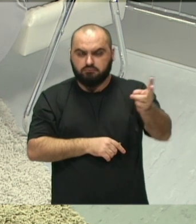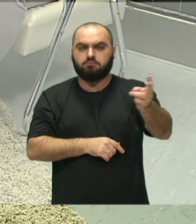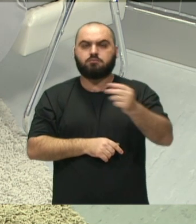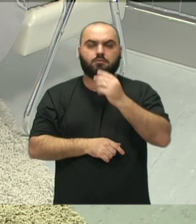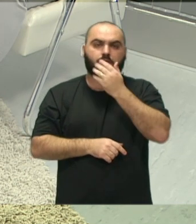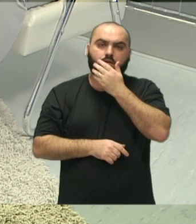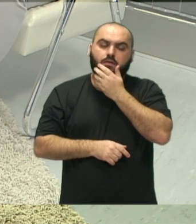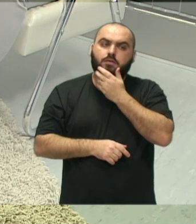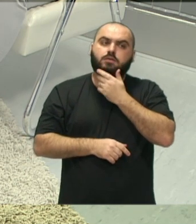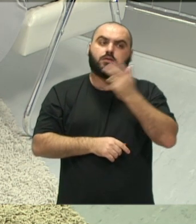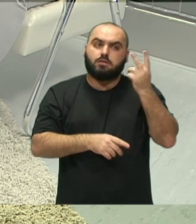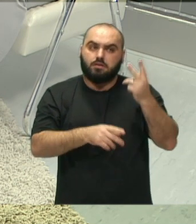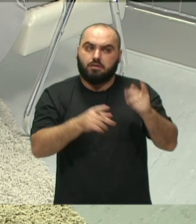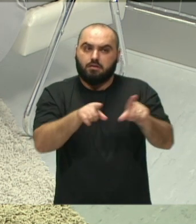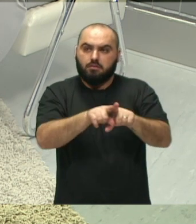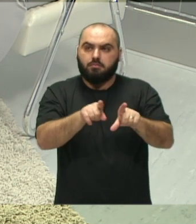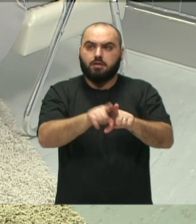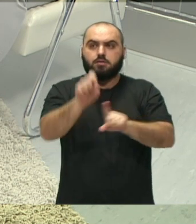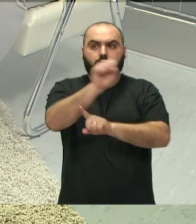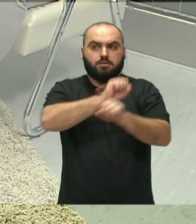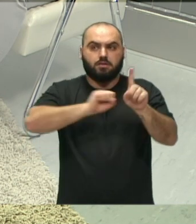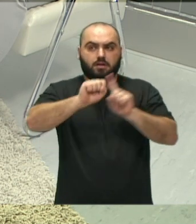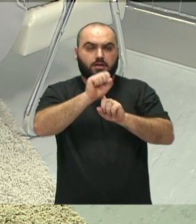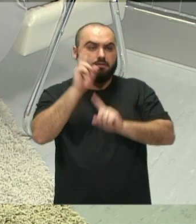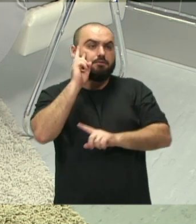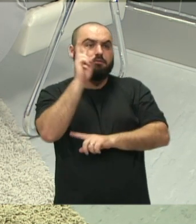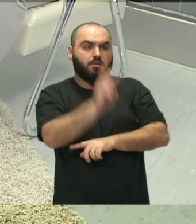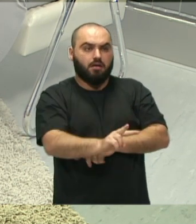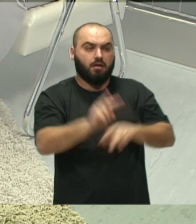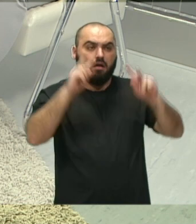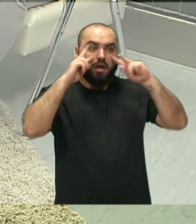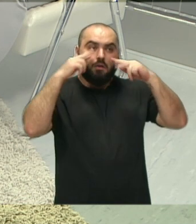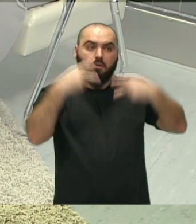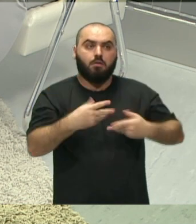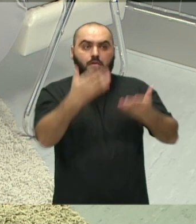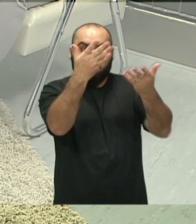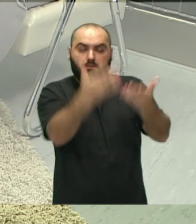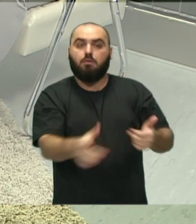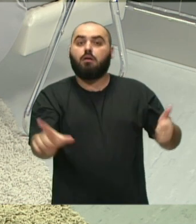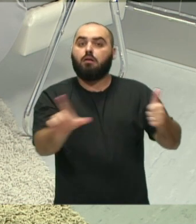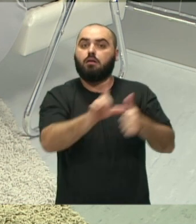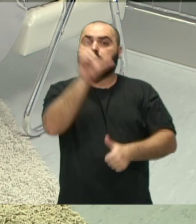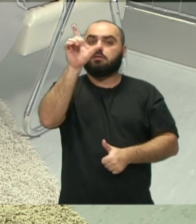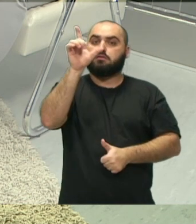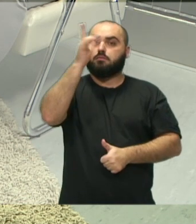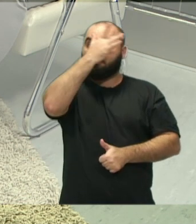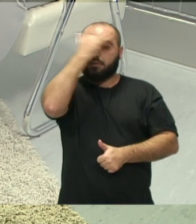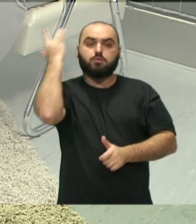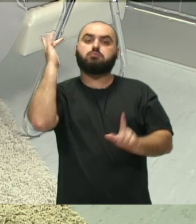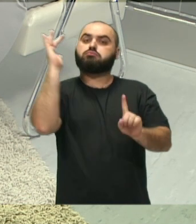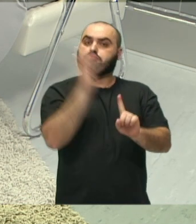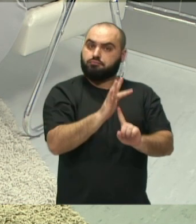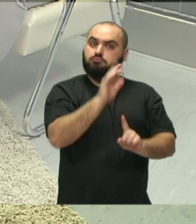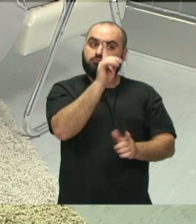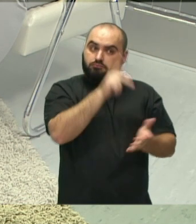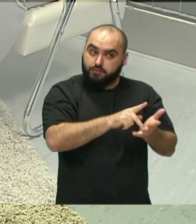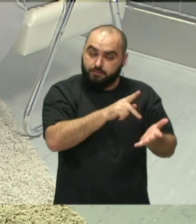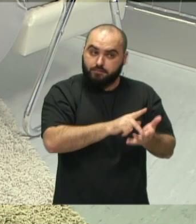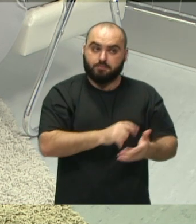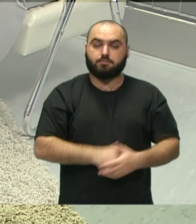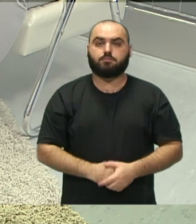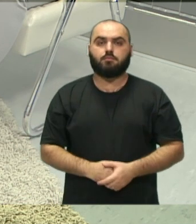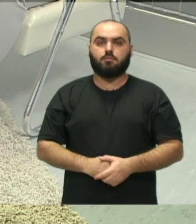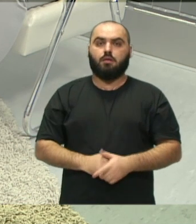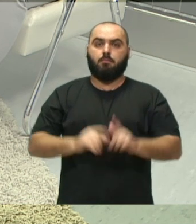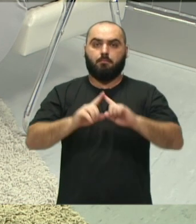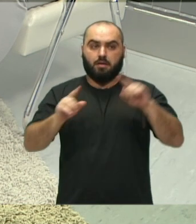então, é visto bem pela sociedade, que reconhece o senhor como uma liderança, uma pessoa influente. Mas o senhor também utiliza